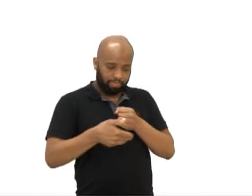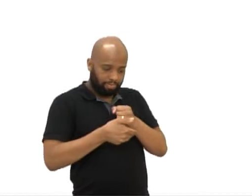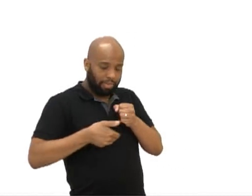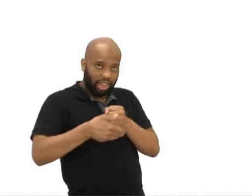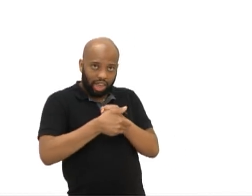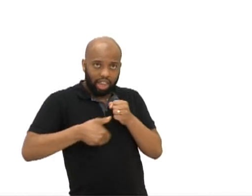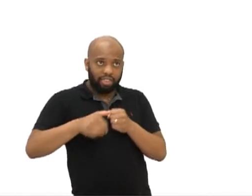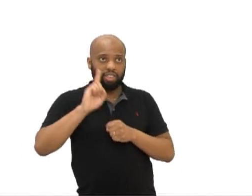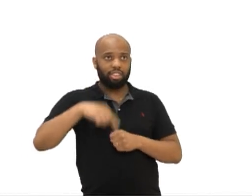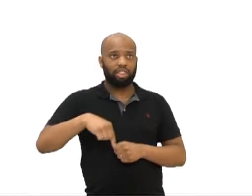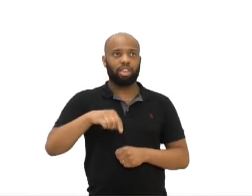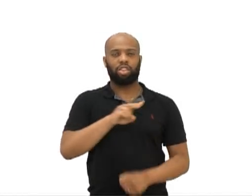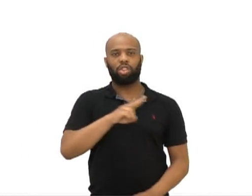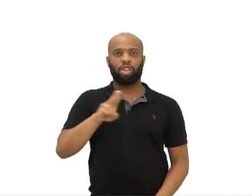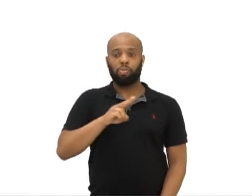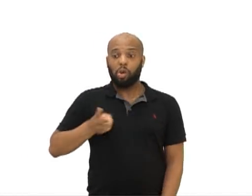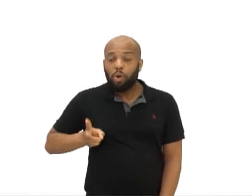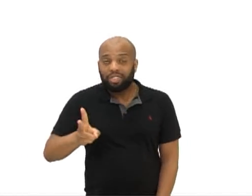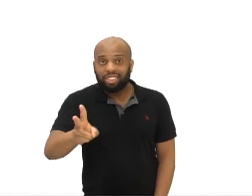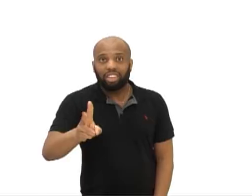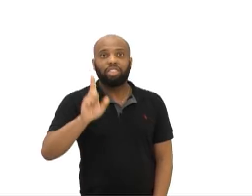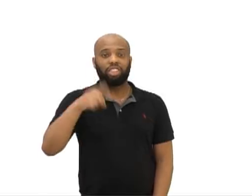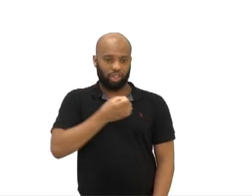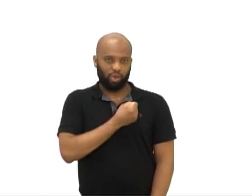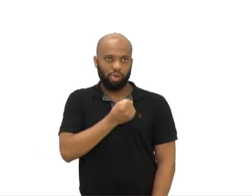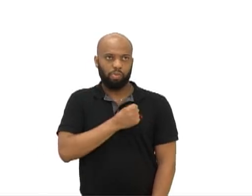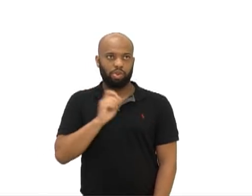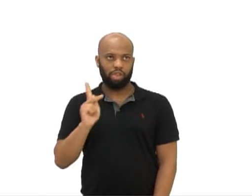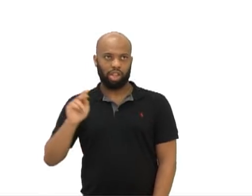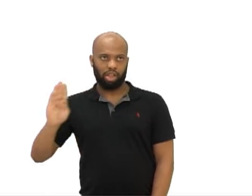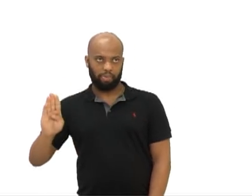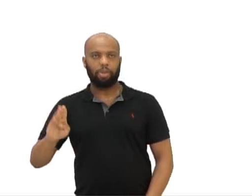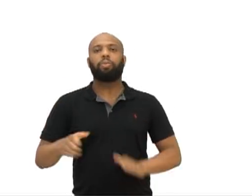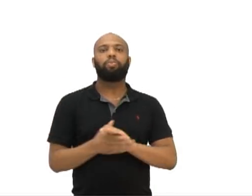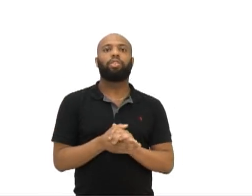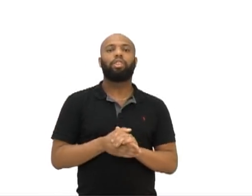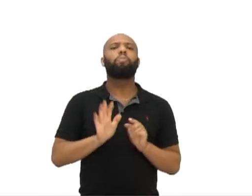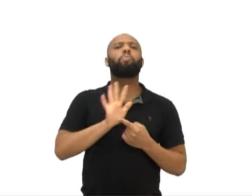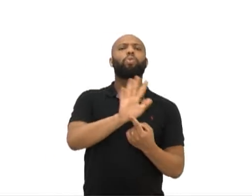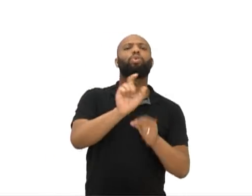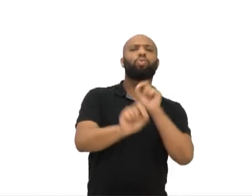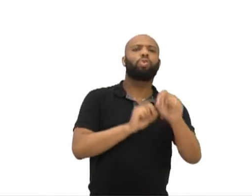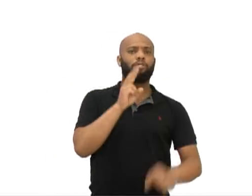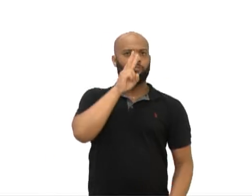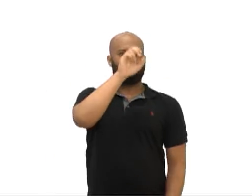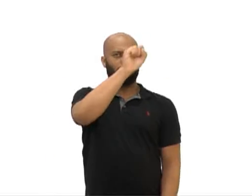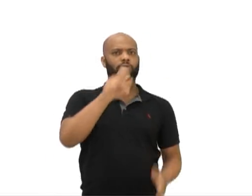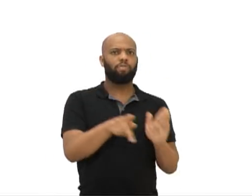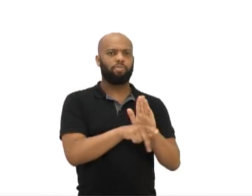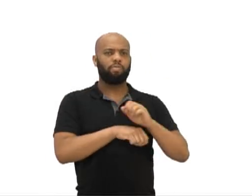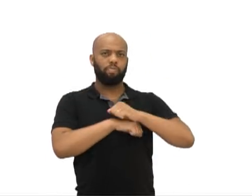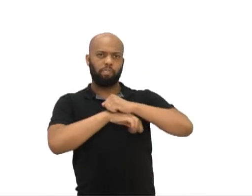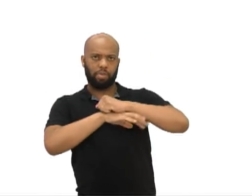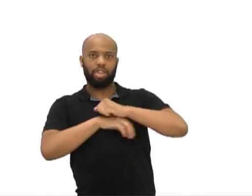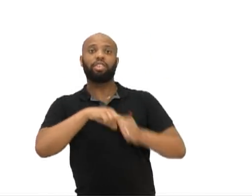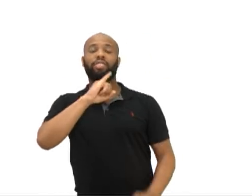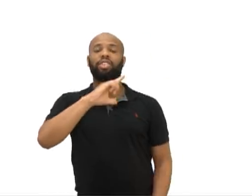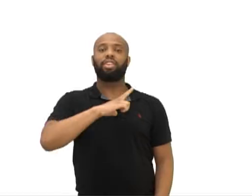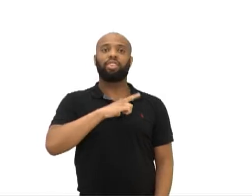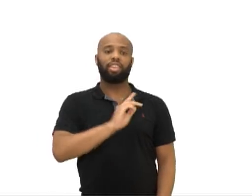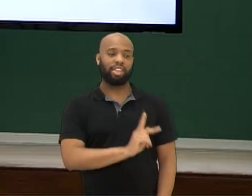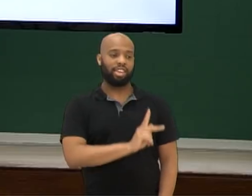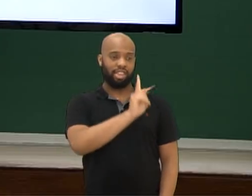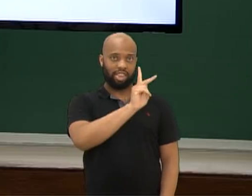bases, que nós chamamos de Kb. Essa constante indica, então, a força do ácido, tá? Ou seja, quanto maior